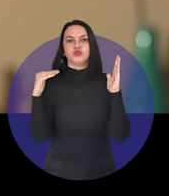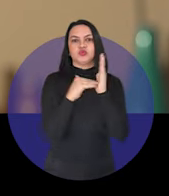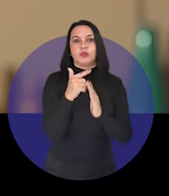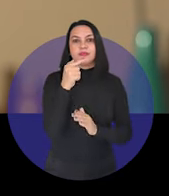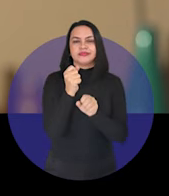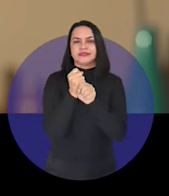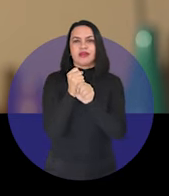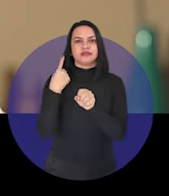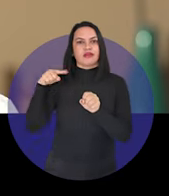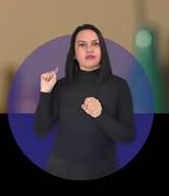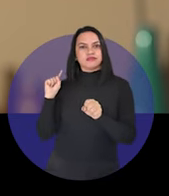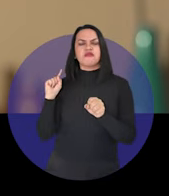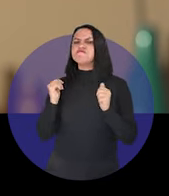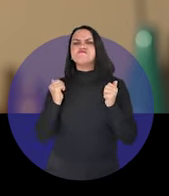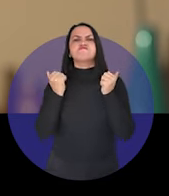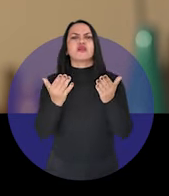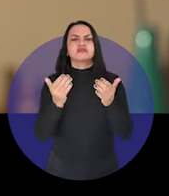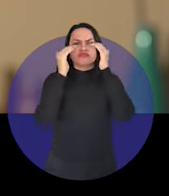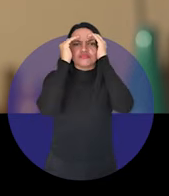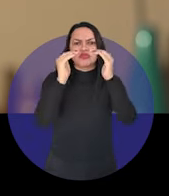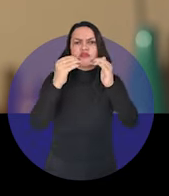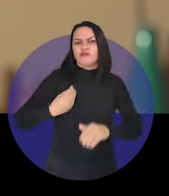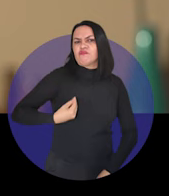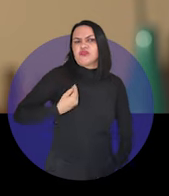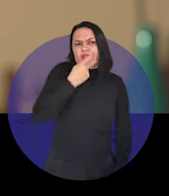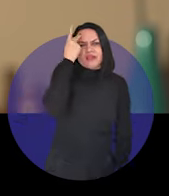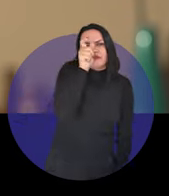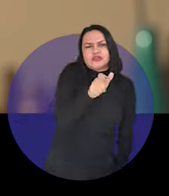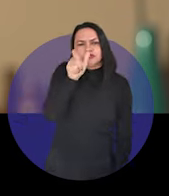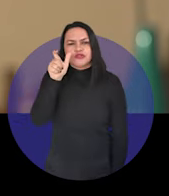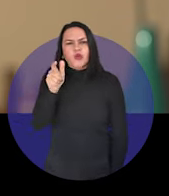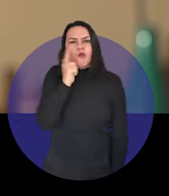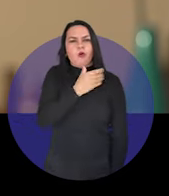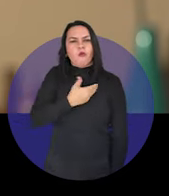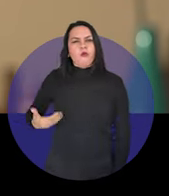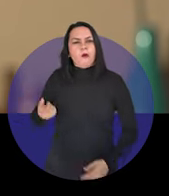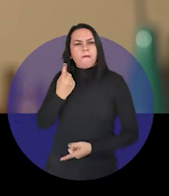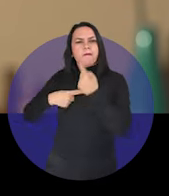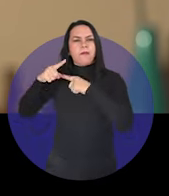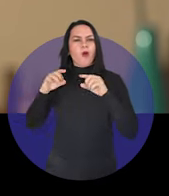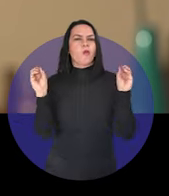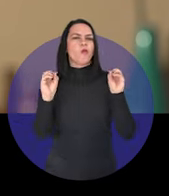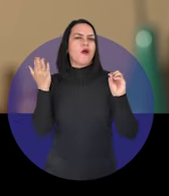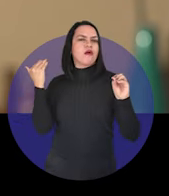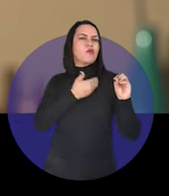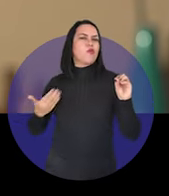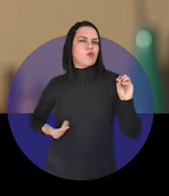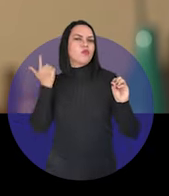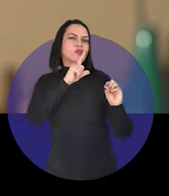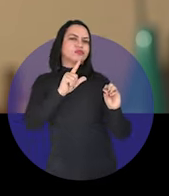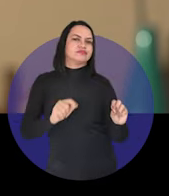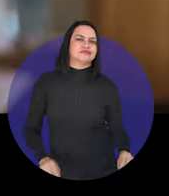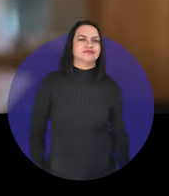últimos 7 anos, levando mais dignidade para a vida das pessoas, chegando onde nenhum governo jamais